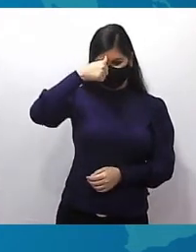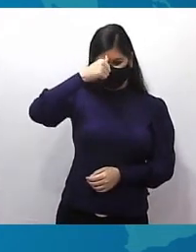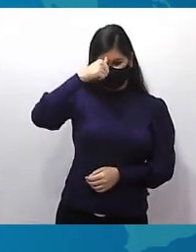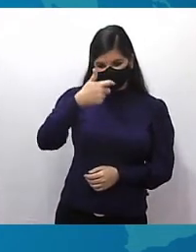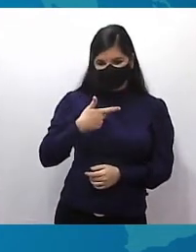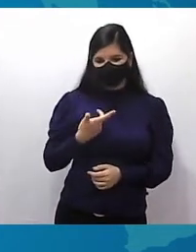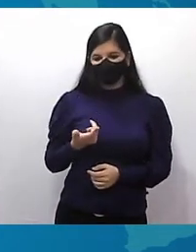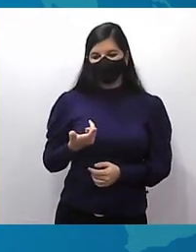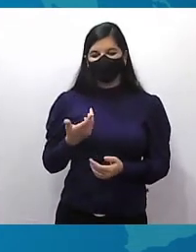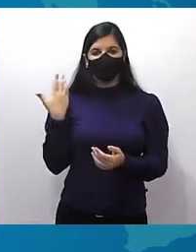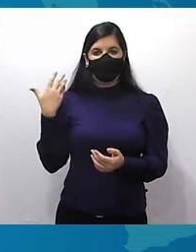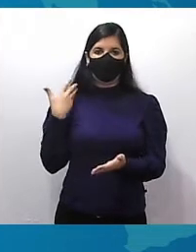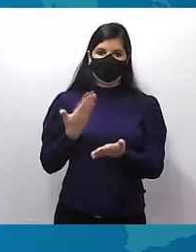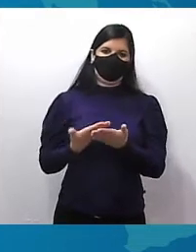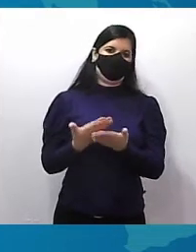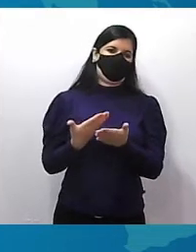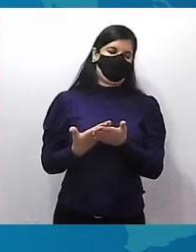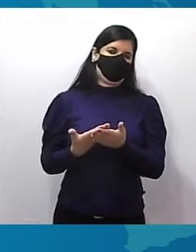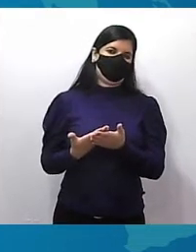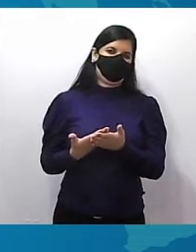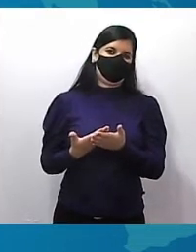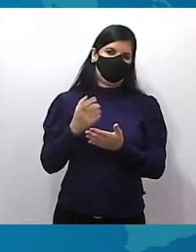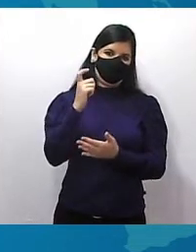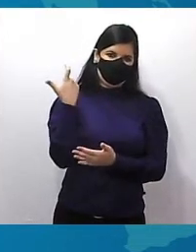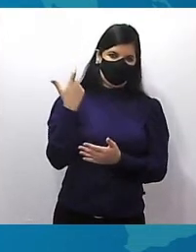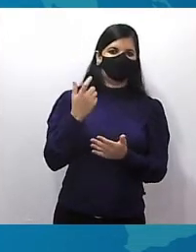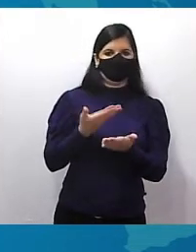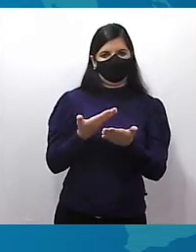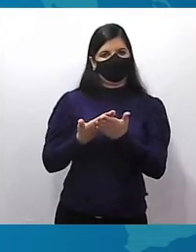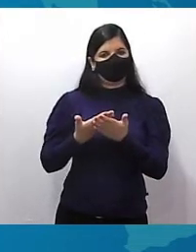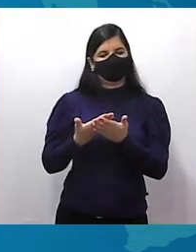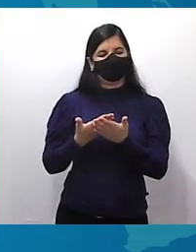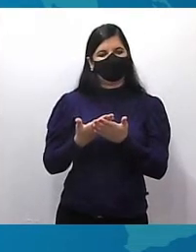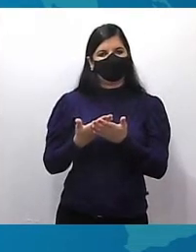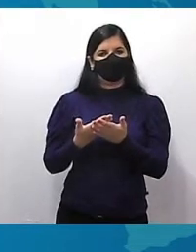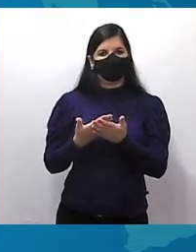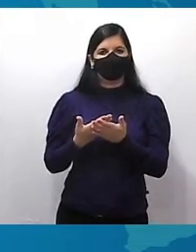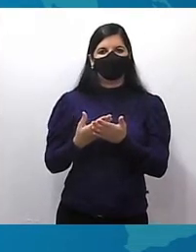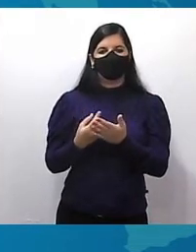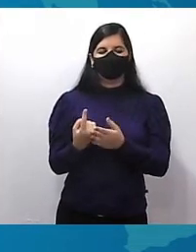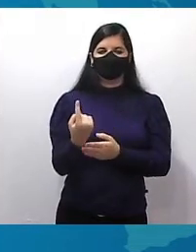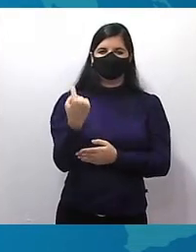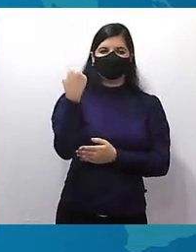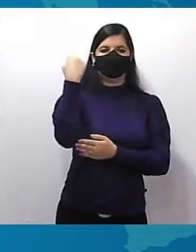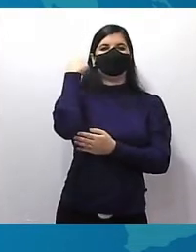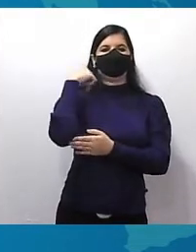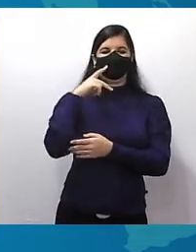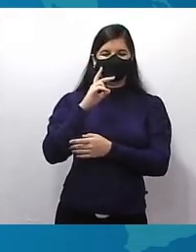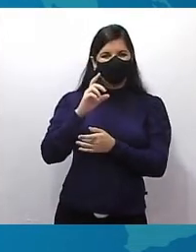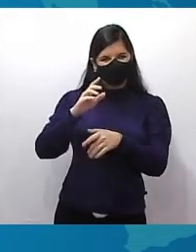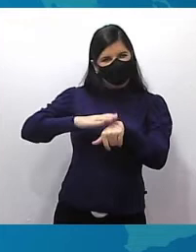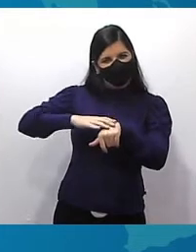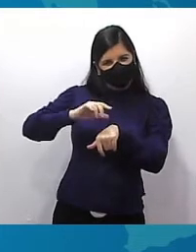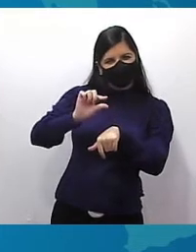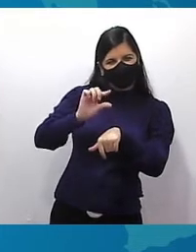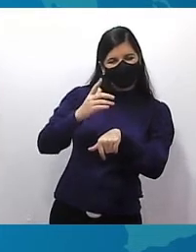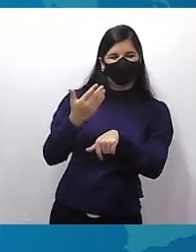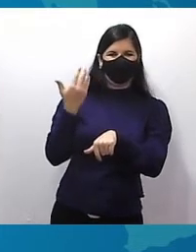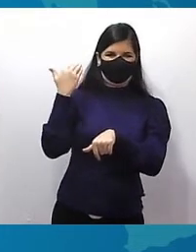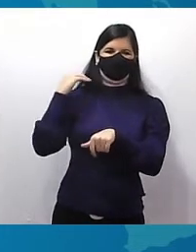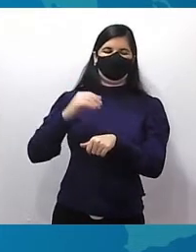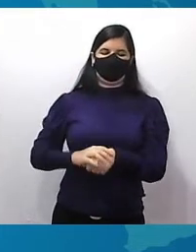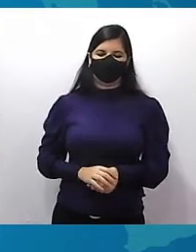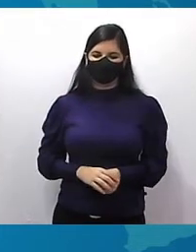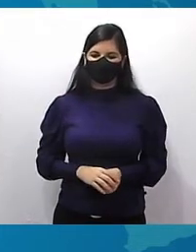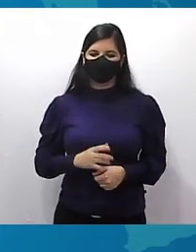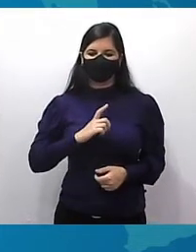a student. Eu fui para a Índia quando eu era estudante. Ou seja, a long time ago, ou um tempinho atrás, dependendo de quem fala.